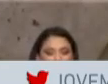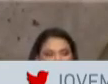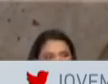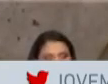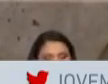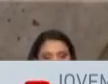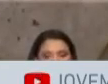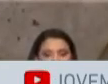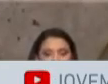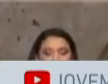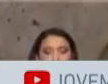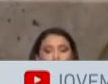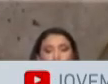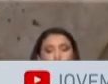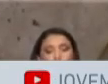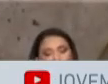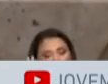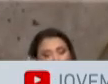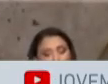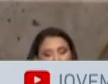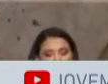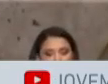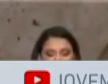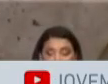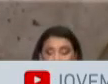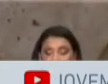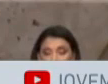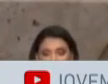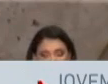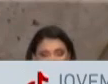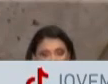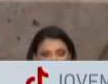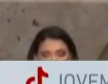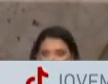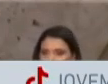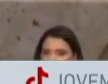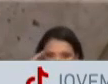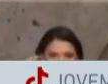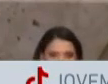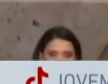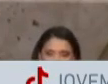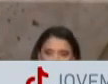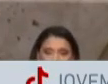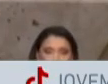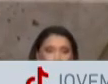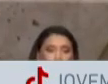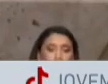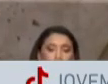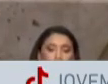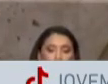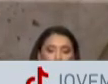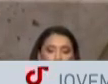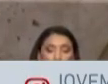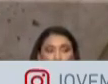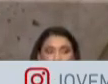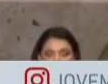as emendas de relator. No entendimento da ministra, o dispositivo é inconstitucional, porque viola o direito à informação